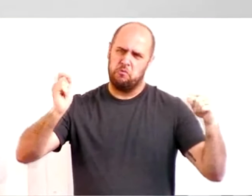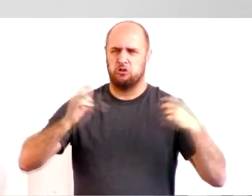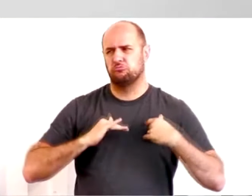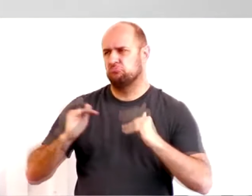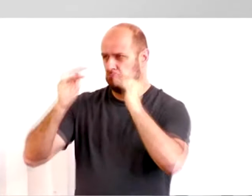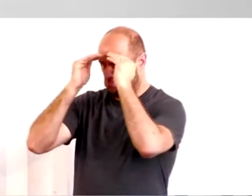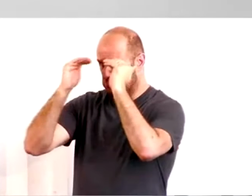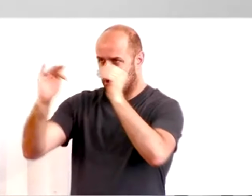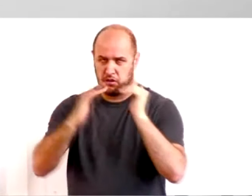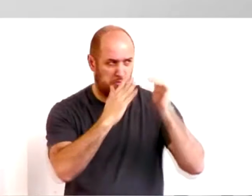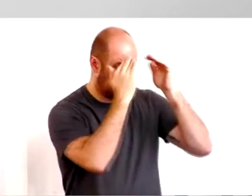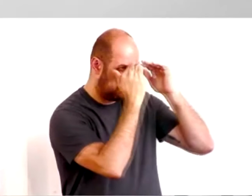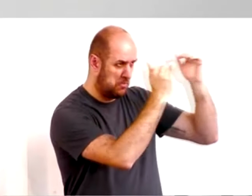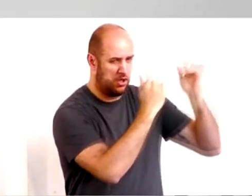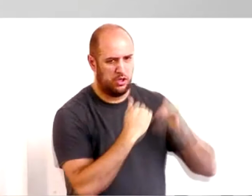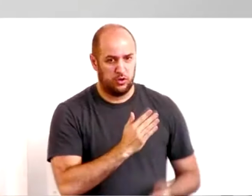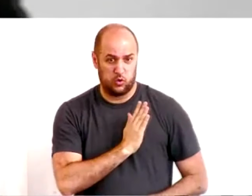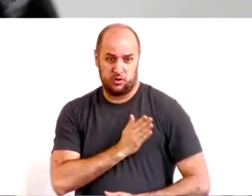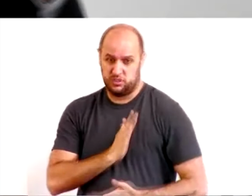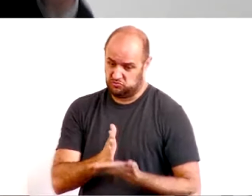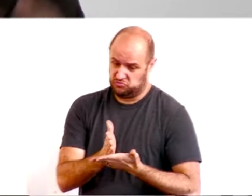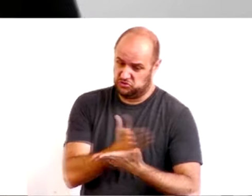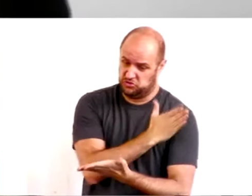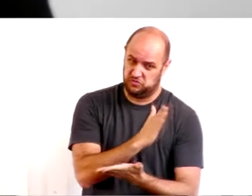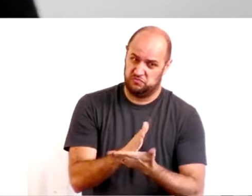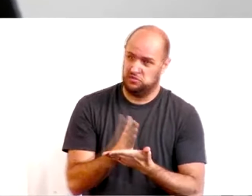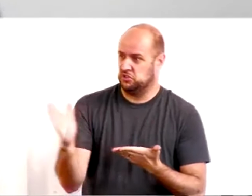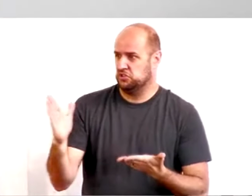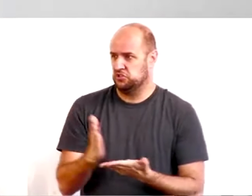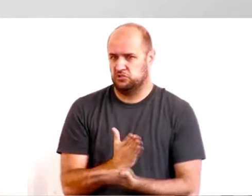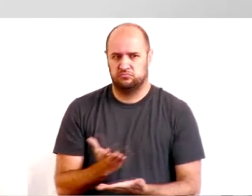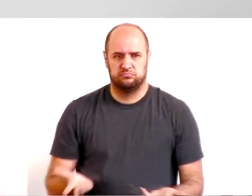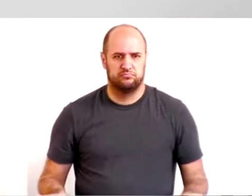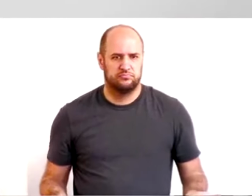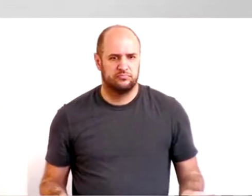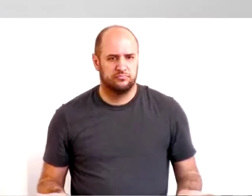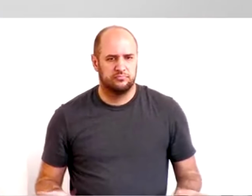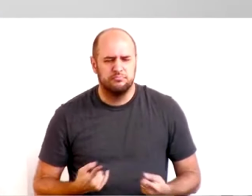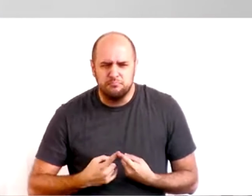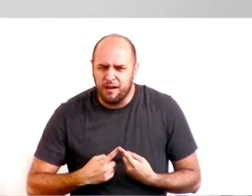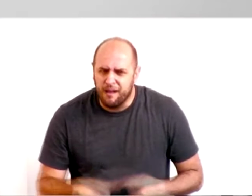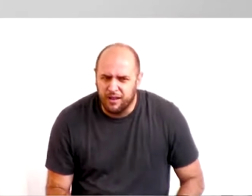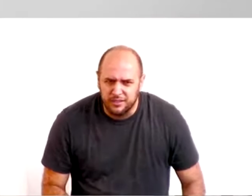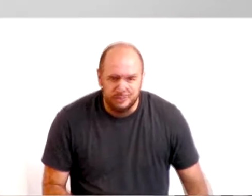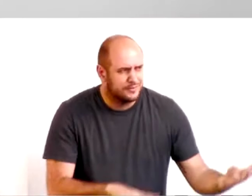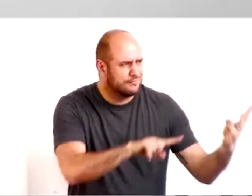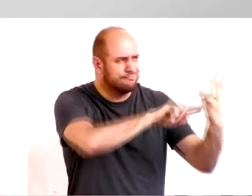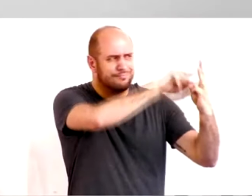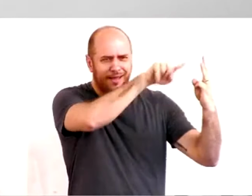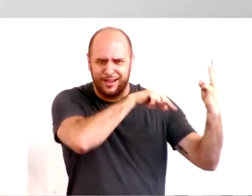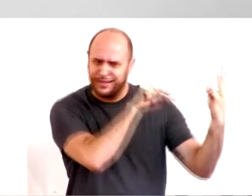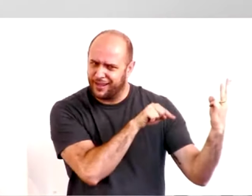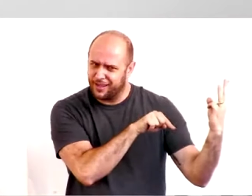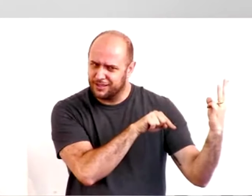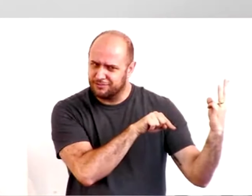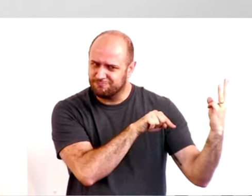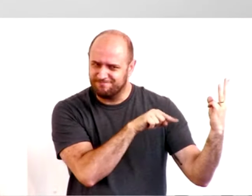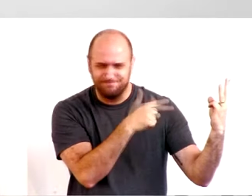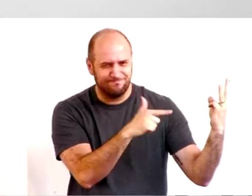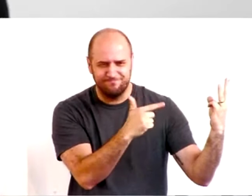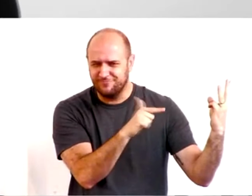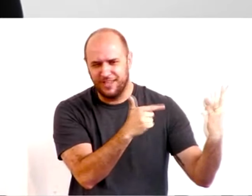nosso coração estaria dividido entre esses 3 deuses. Mas o texto diz que só há